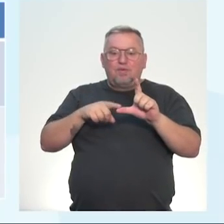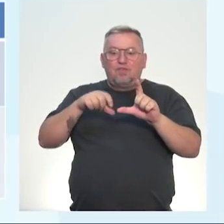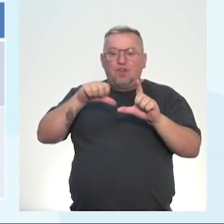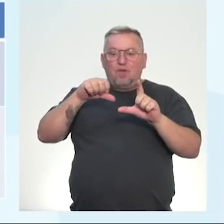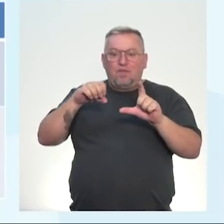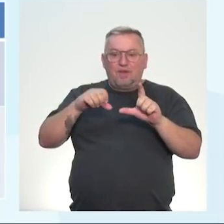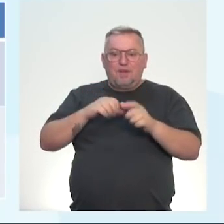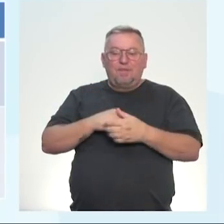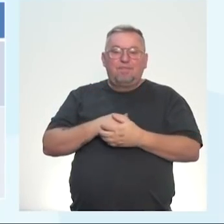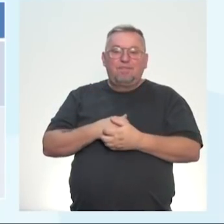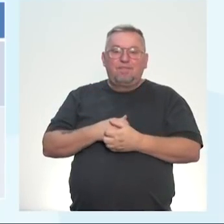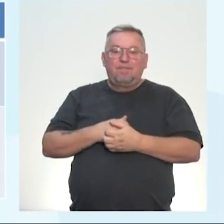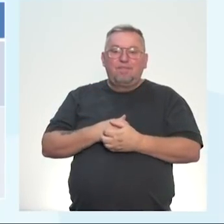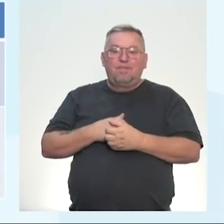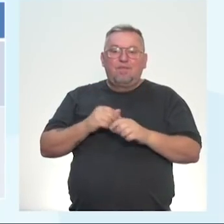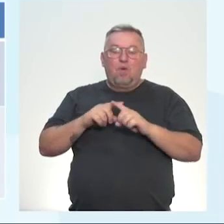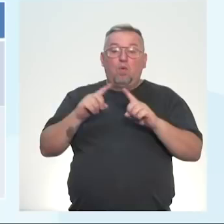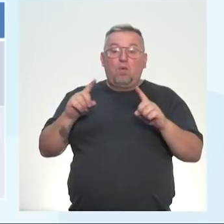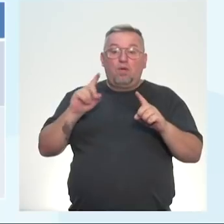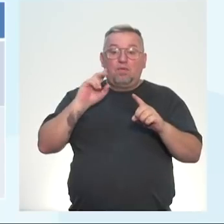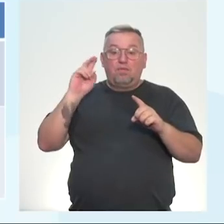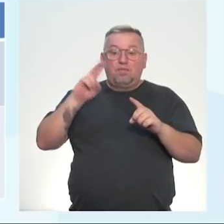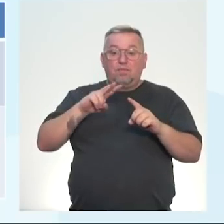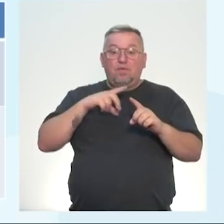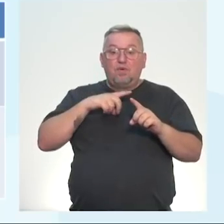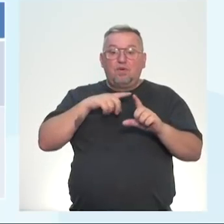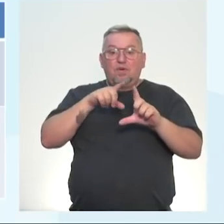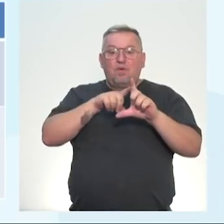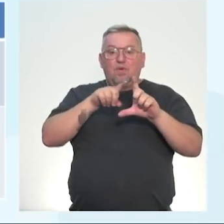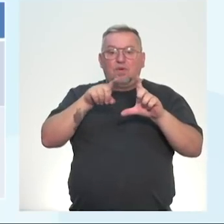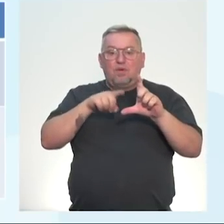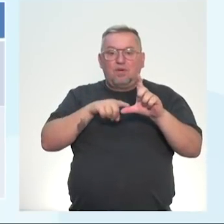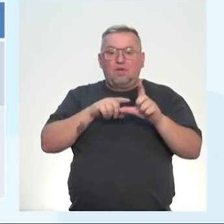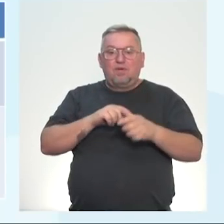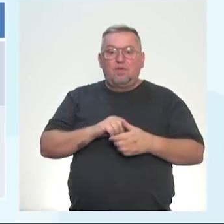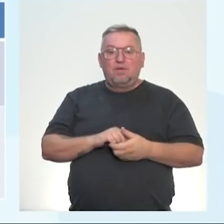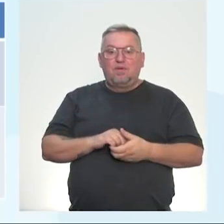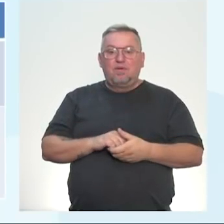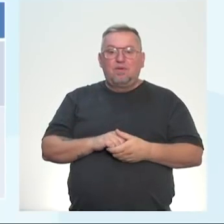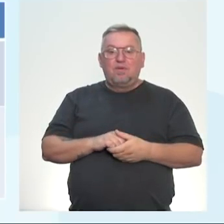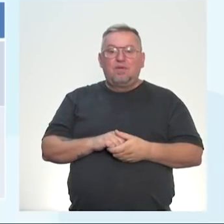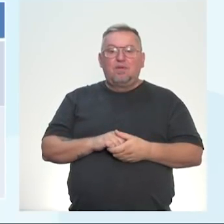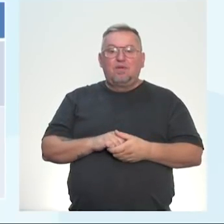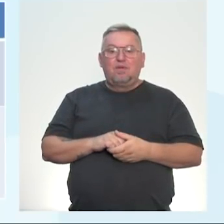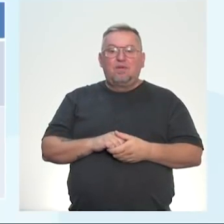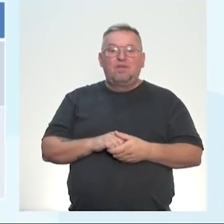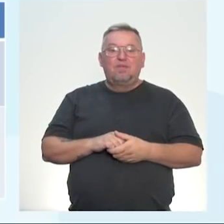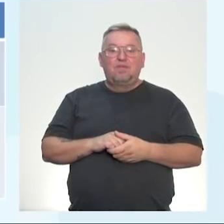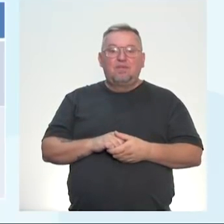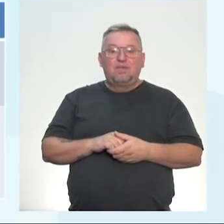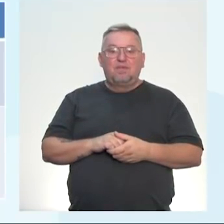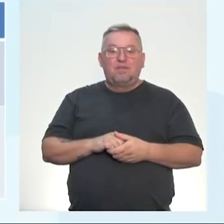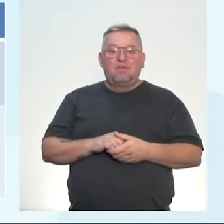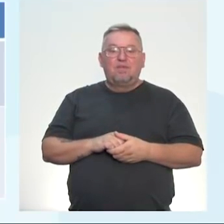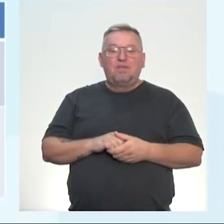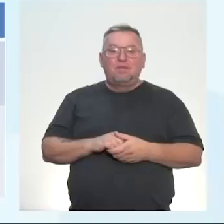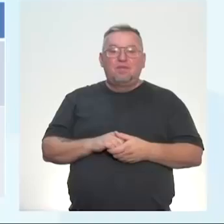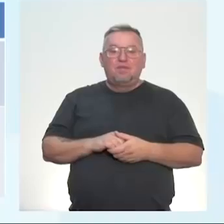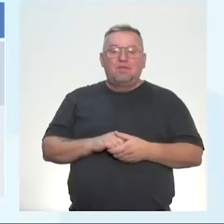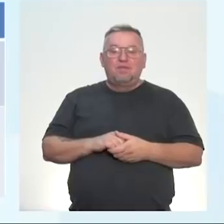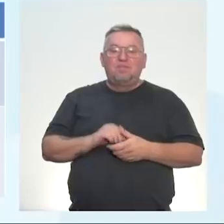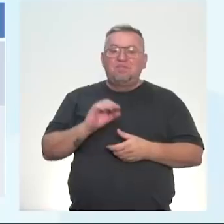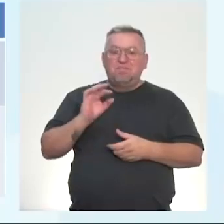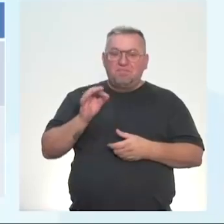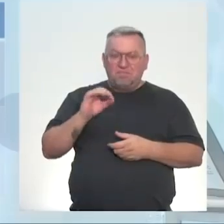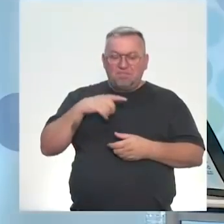ângulos retos. Então, quando eu cruzo as diagonais aqui, ó, forma todos os ângulos retos, né, Tony? Sim.